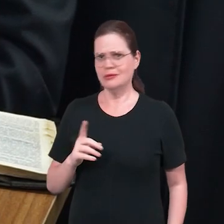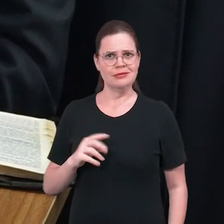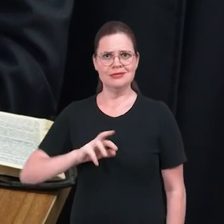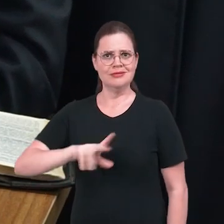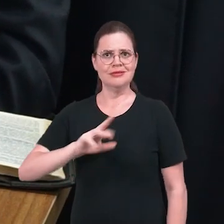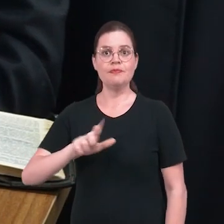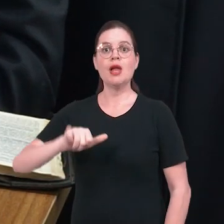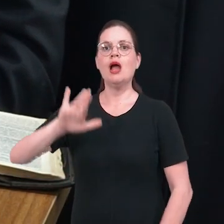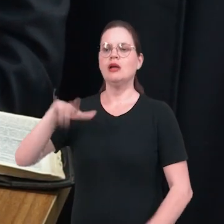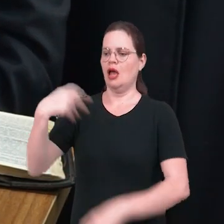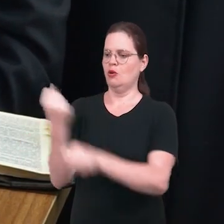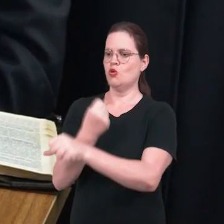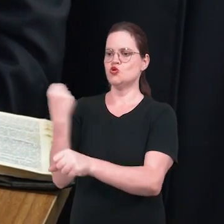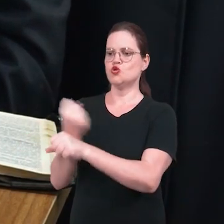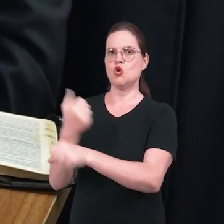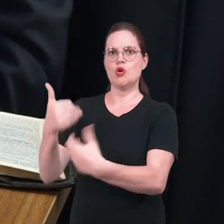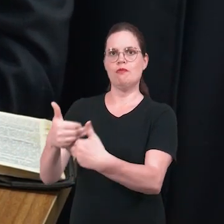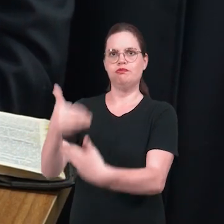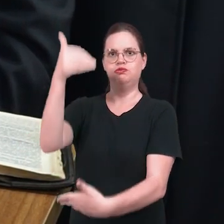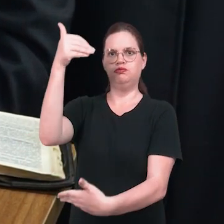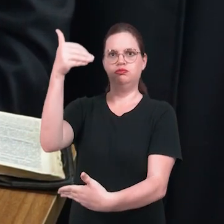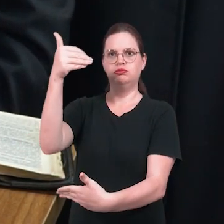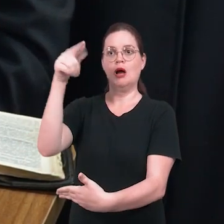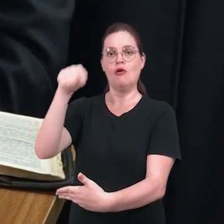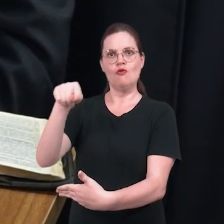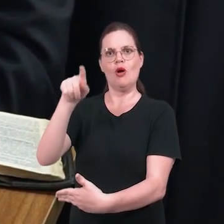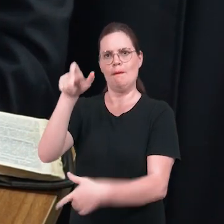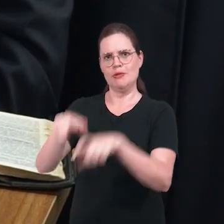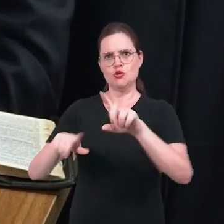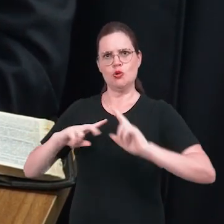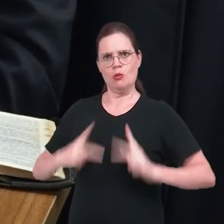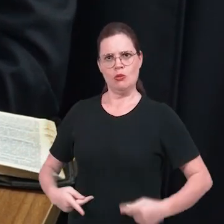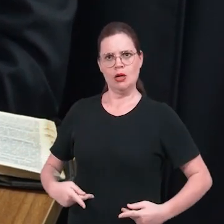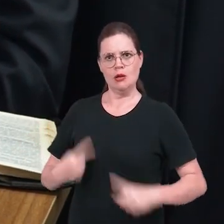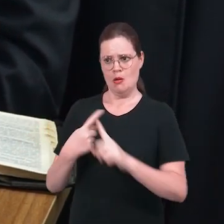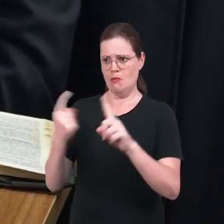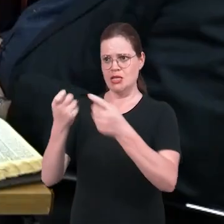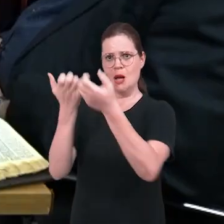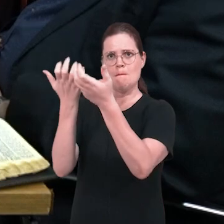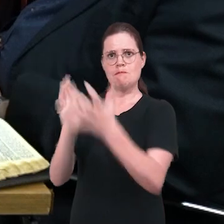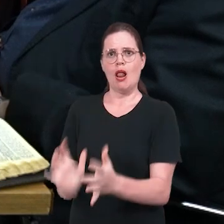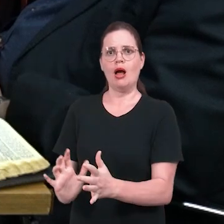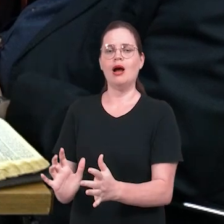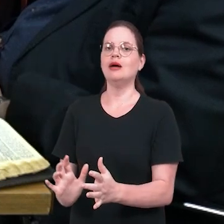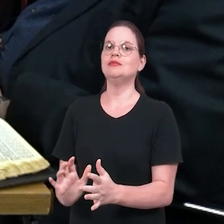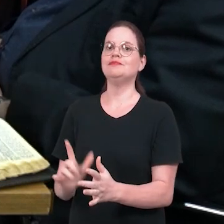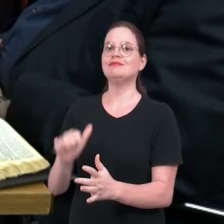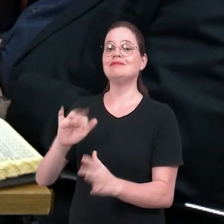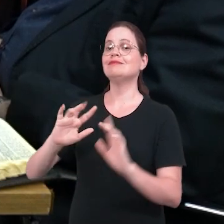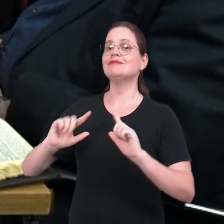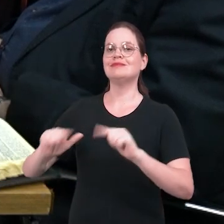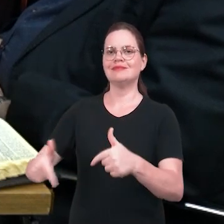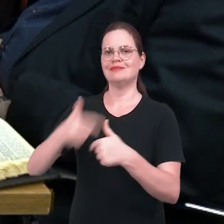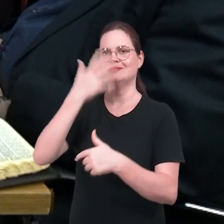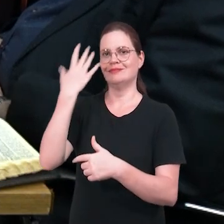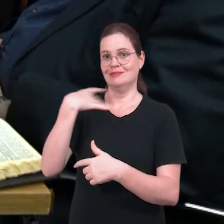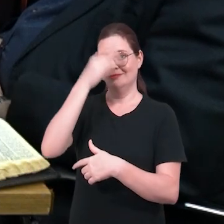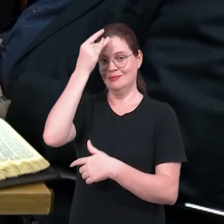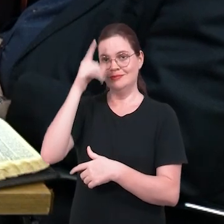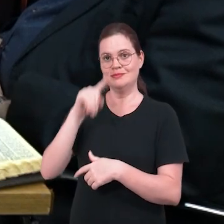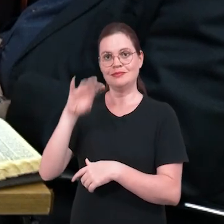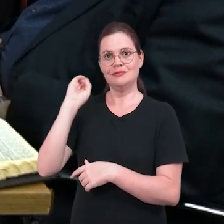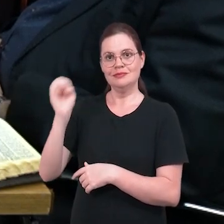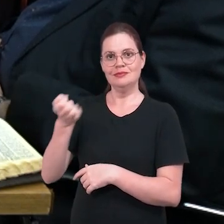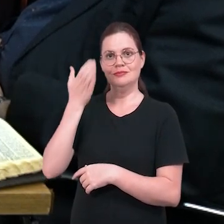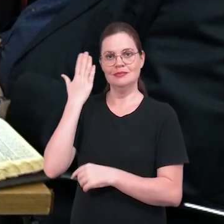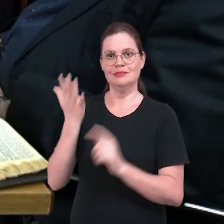Quem que fez aquela muralha ruir, ser destruída? Então, era o Espírito Santo presente, revelando,